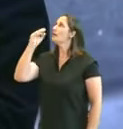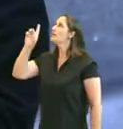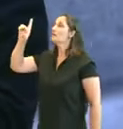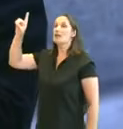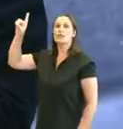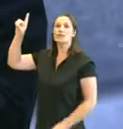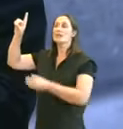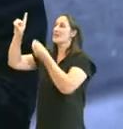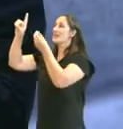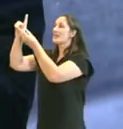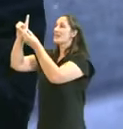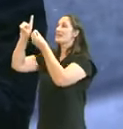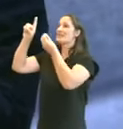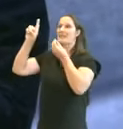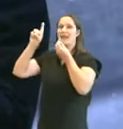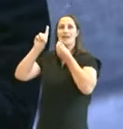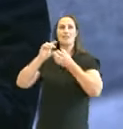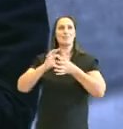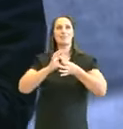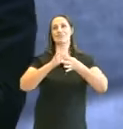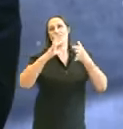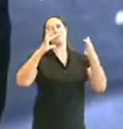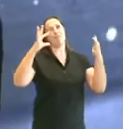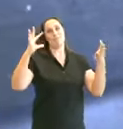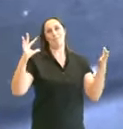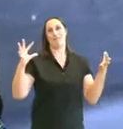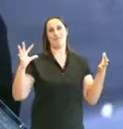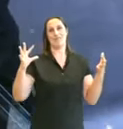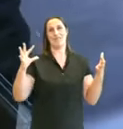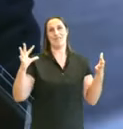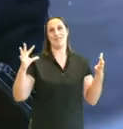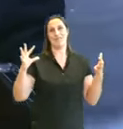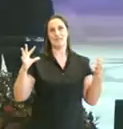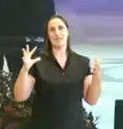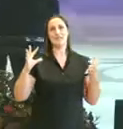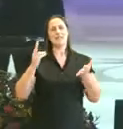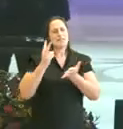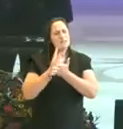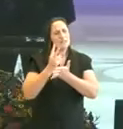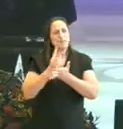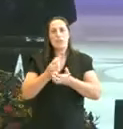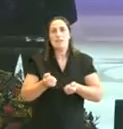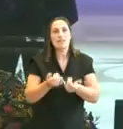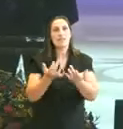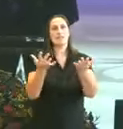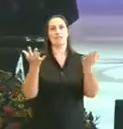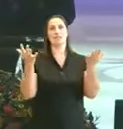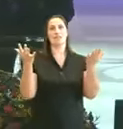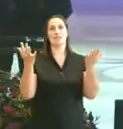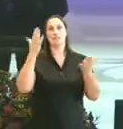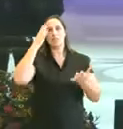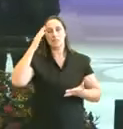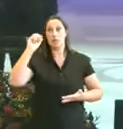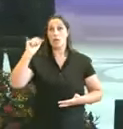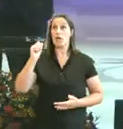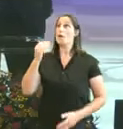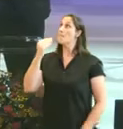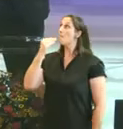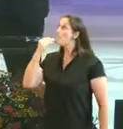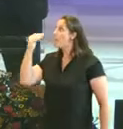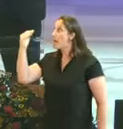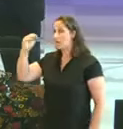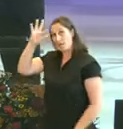Deus, que a todos dá liberalmente e não censura, e ser-lhe-á dada. Peça,